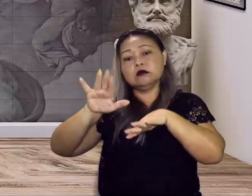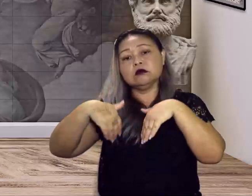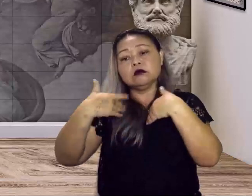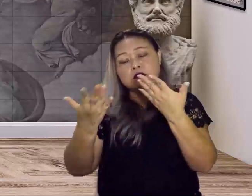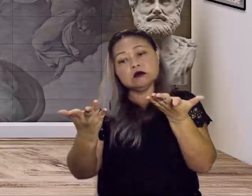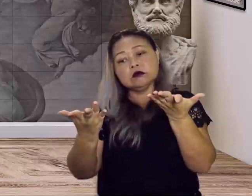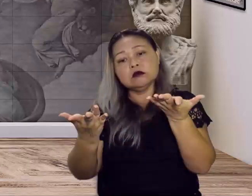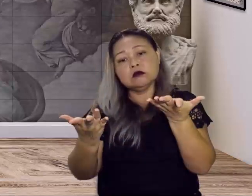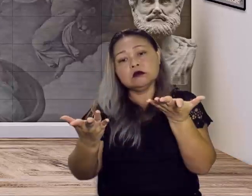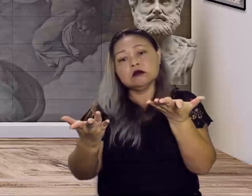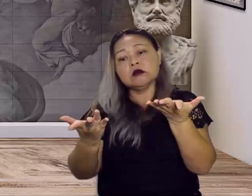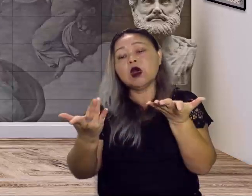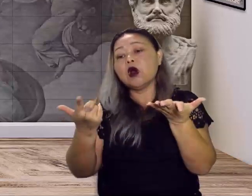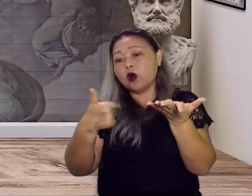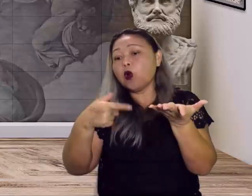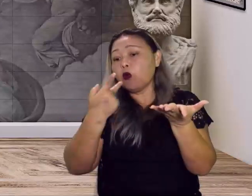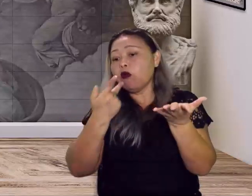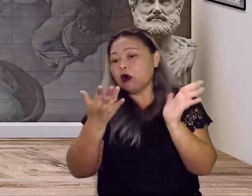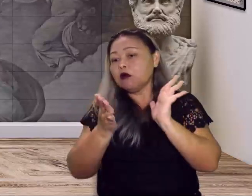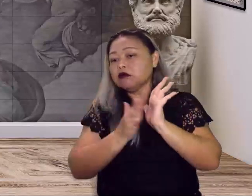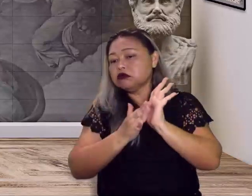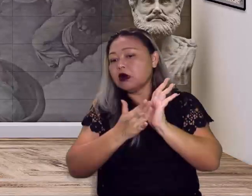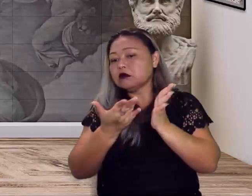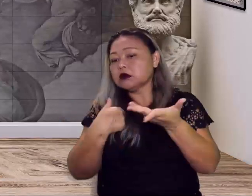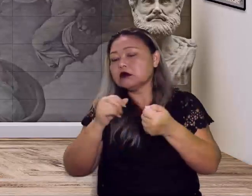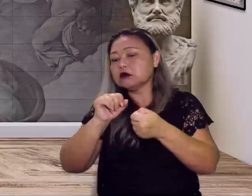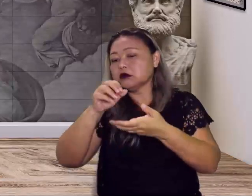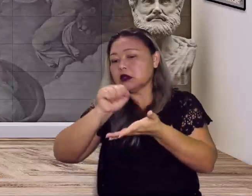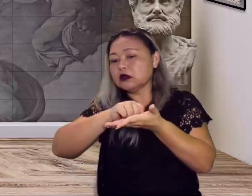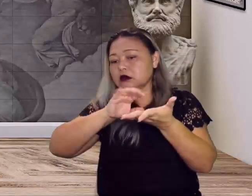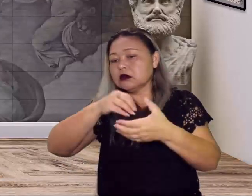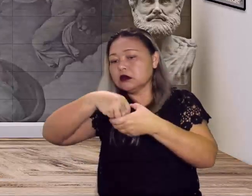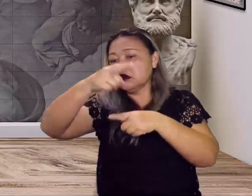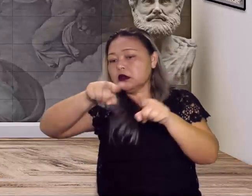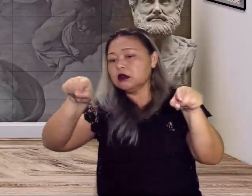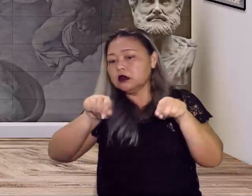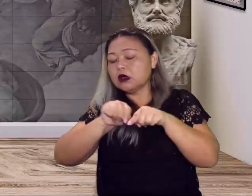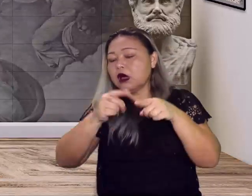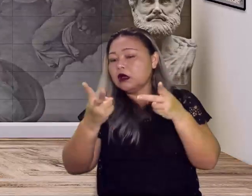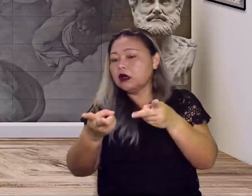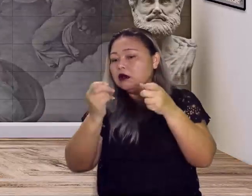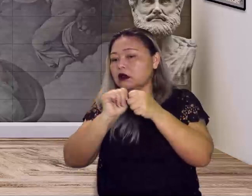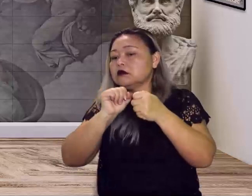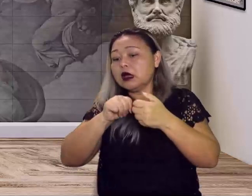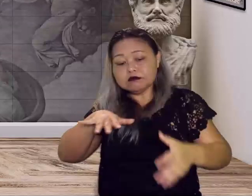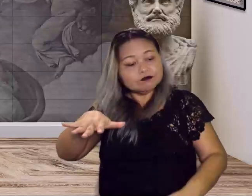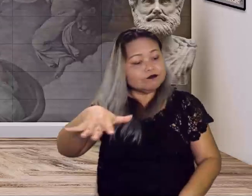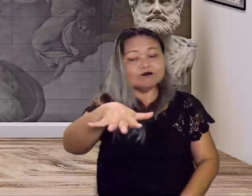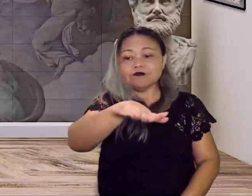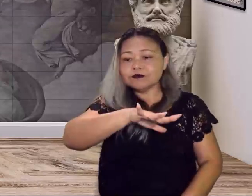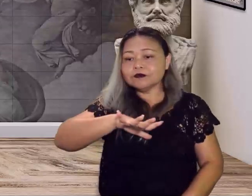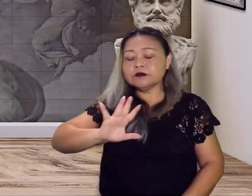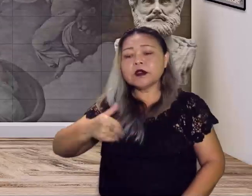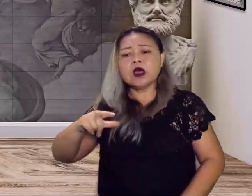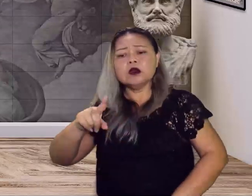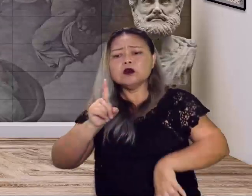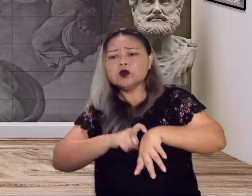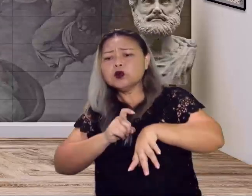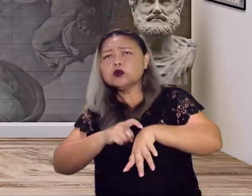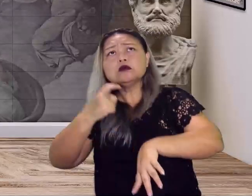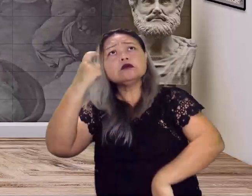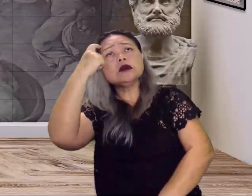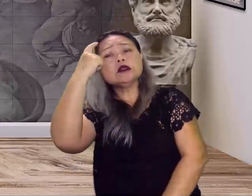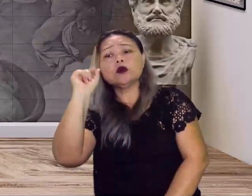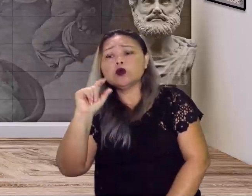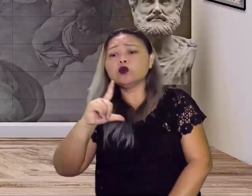nós colocando como proposta o trabalho desta classe, para vocês perceberem que ela está em nosso meio. A todo momento eu estou